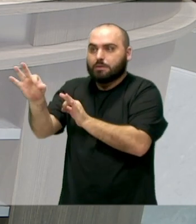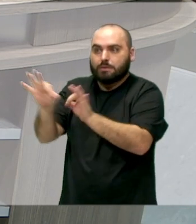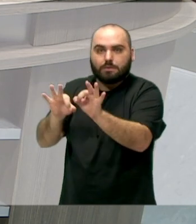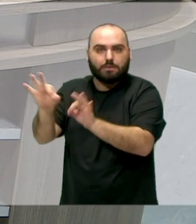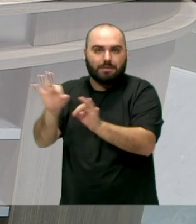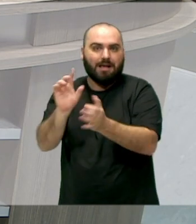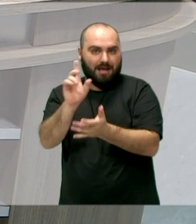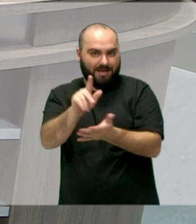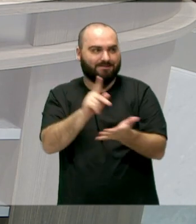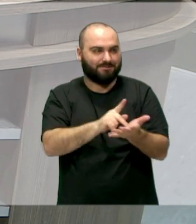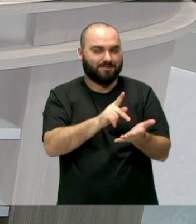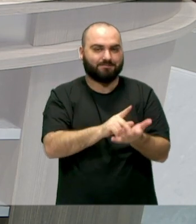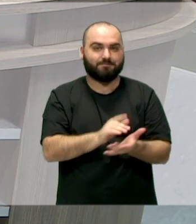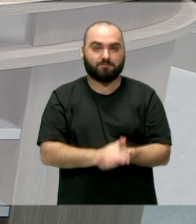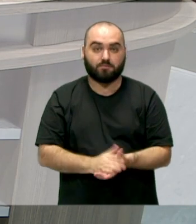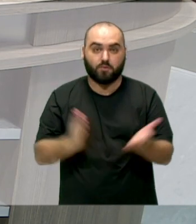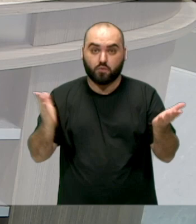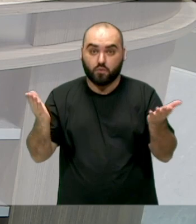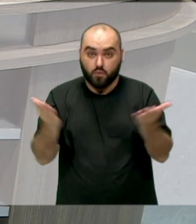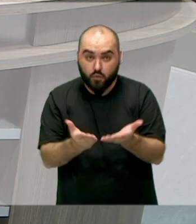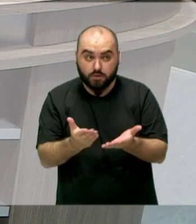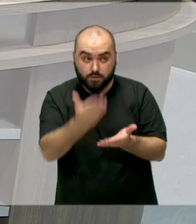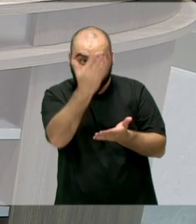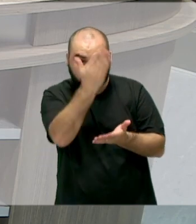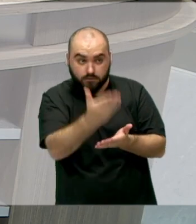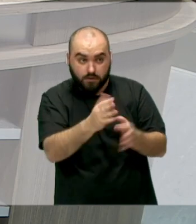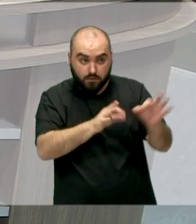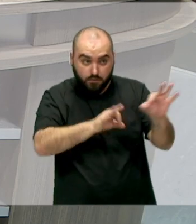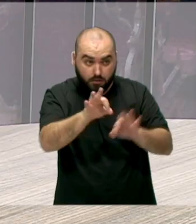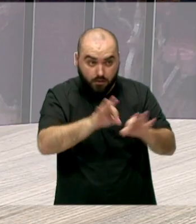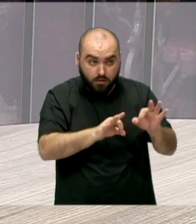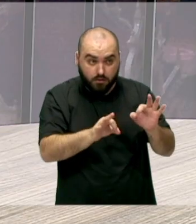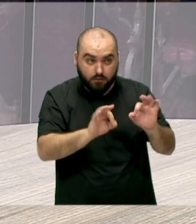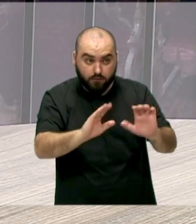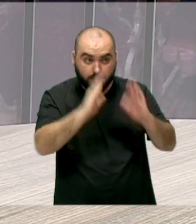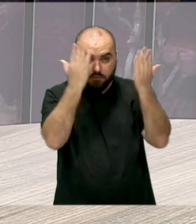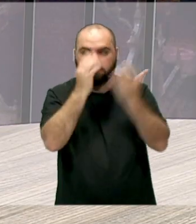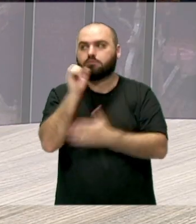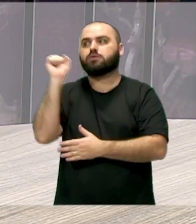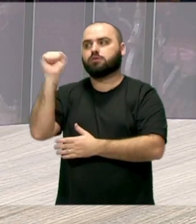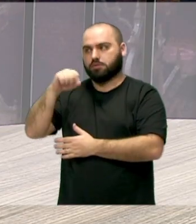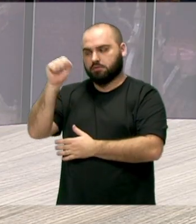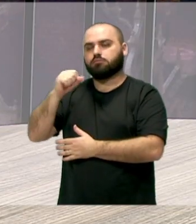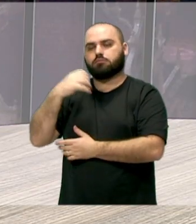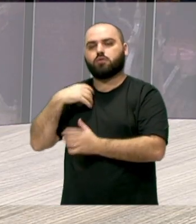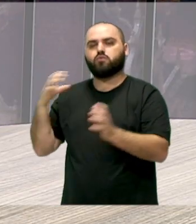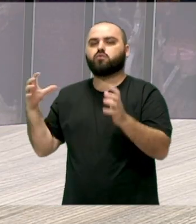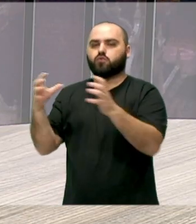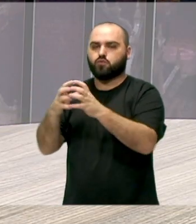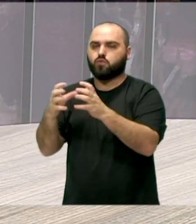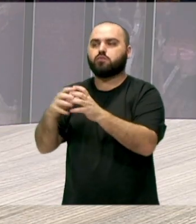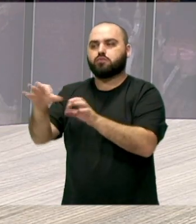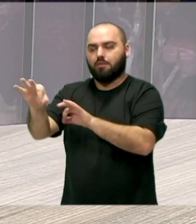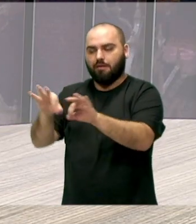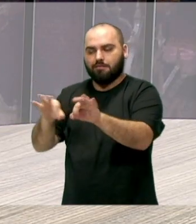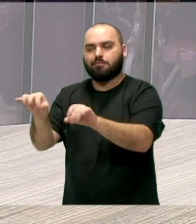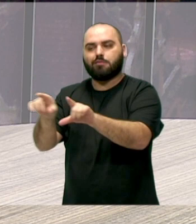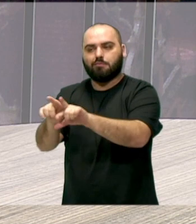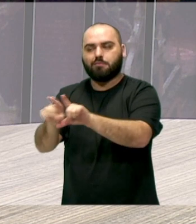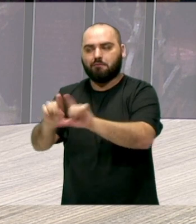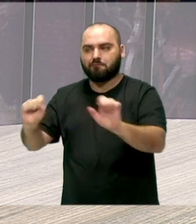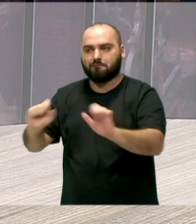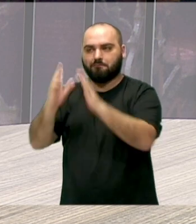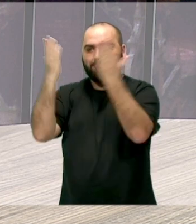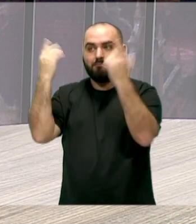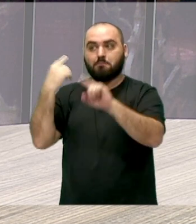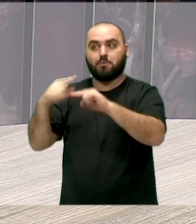organizadora, né? Hoje podemos dizer que você está na organização? Sim, eu integro a equipe, né, da organização. E